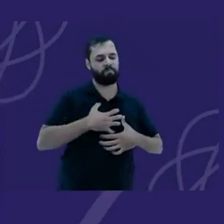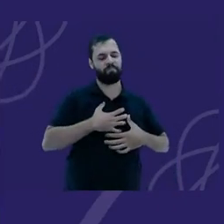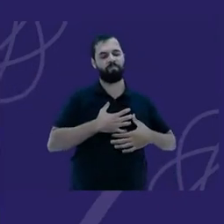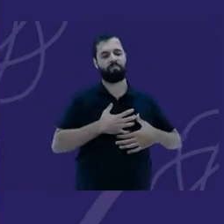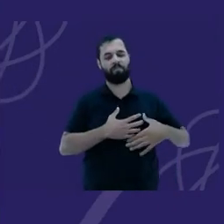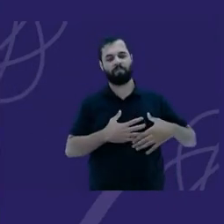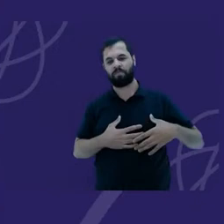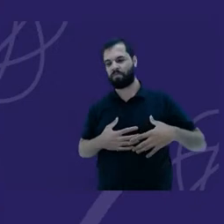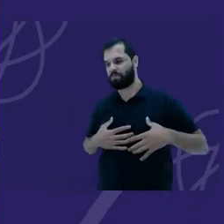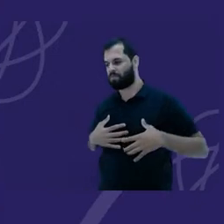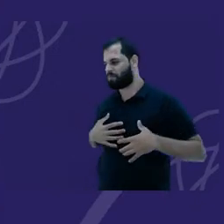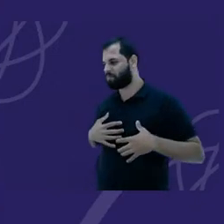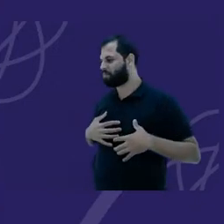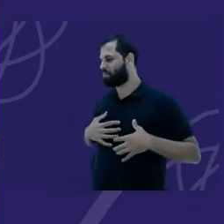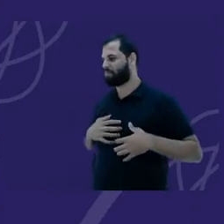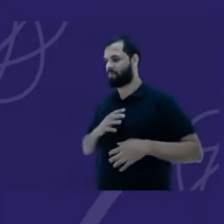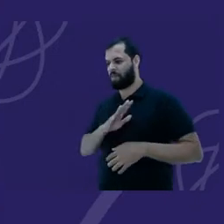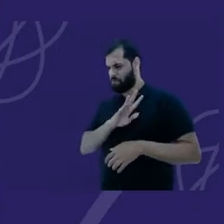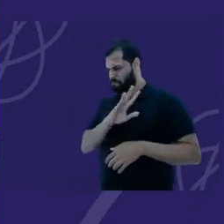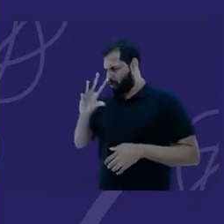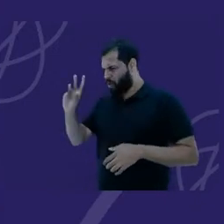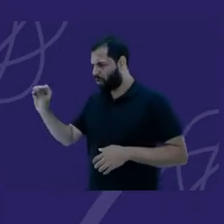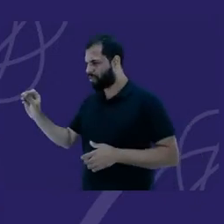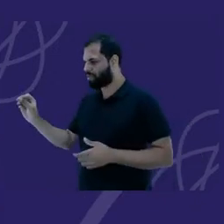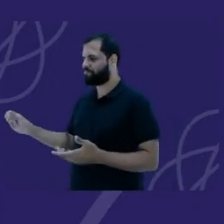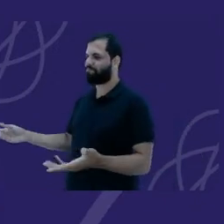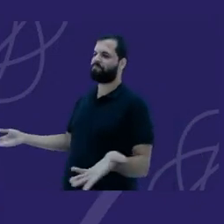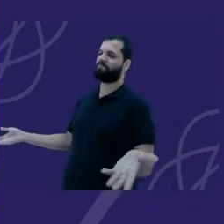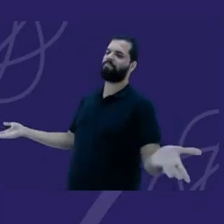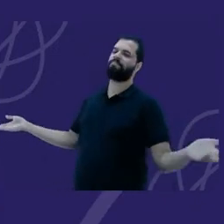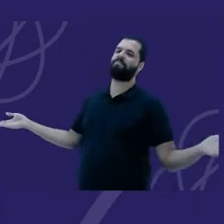assim foge de mim.